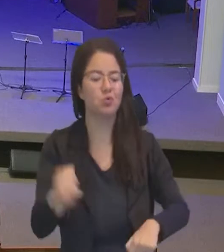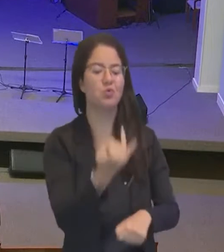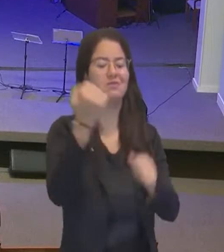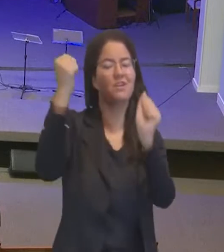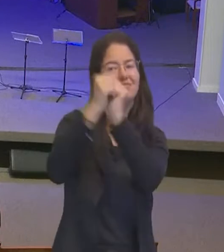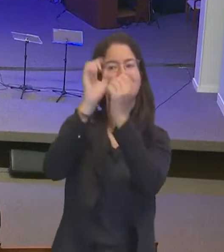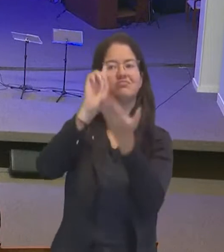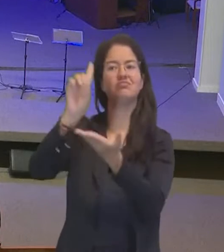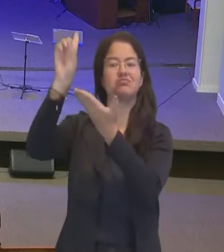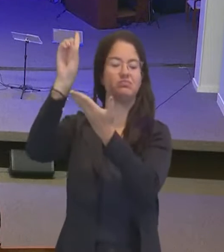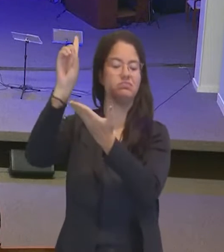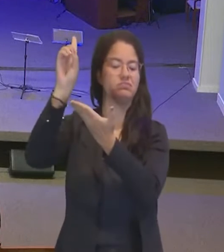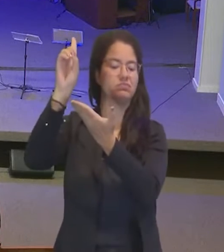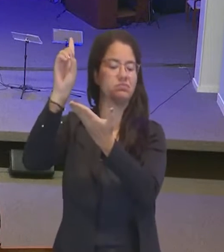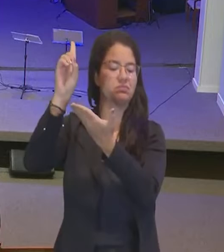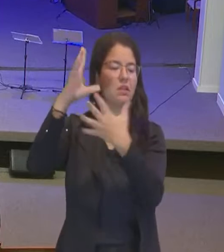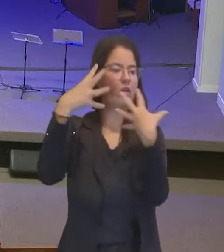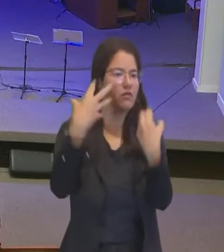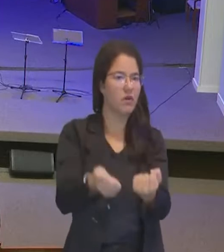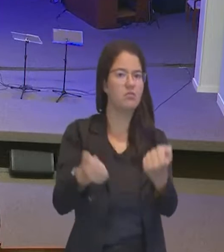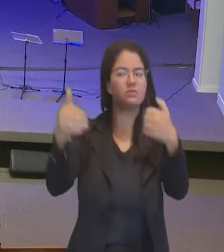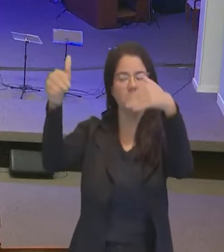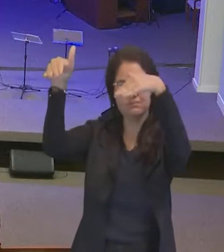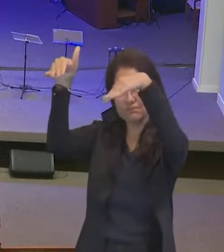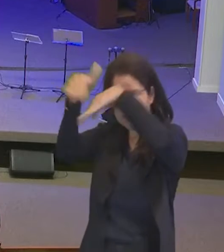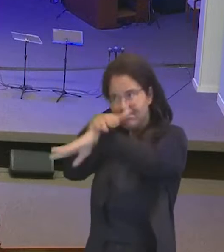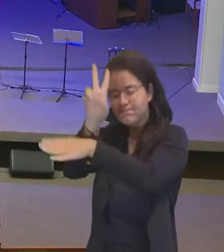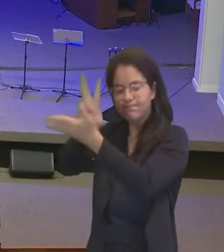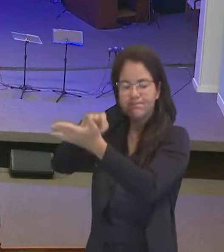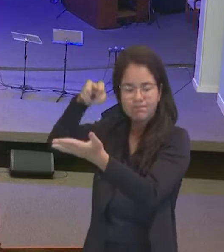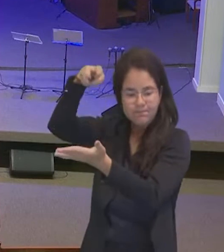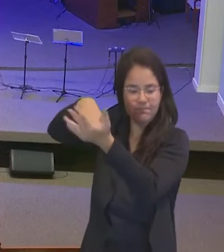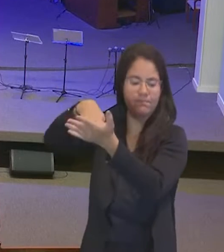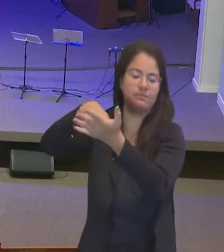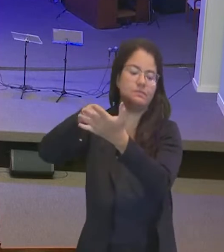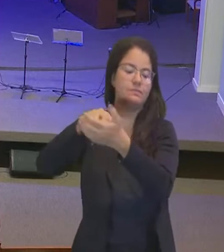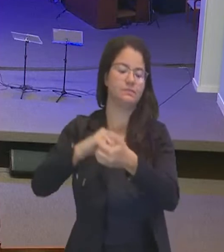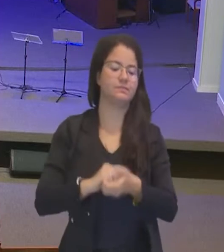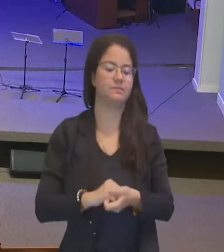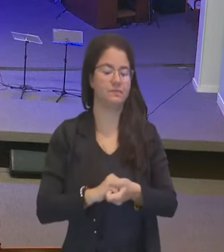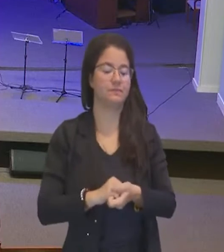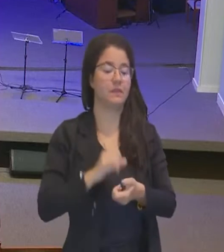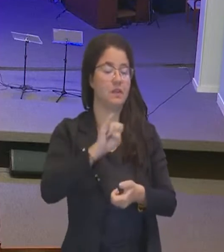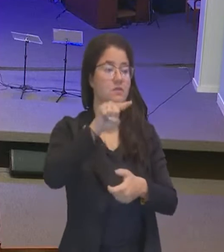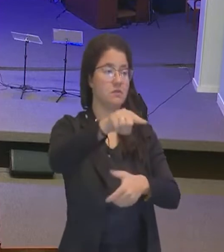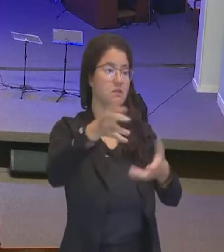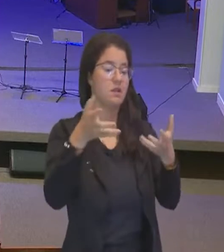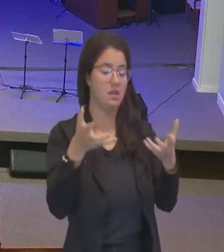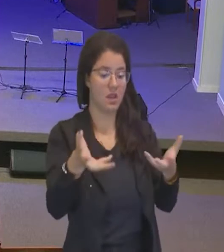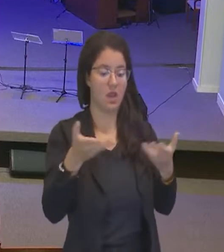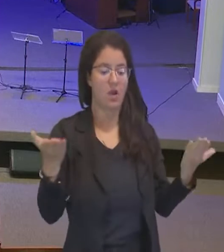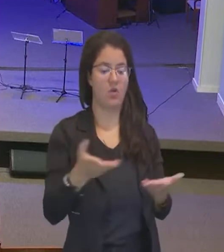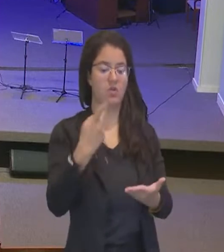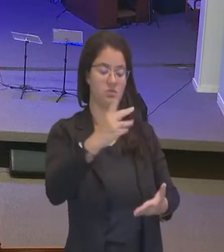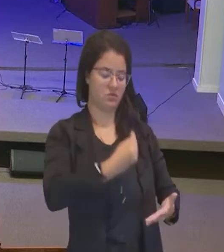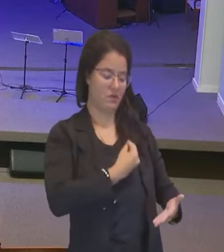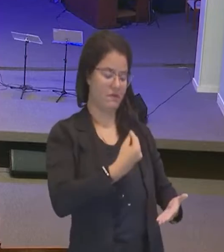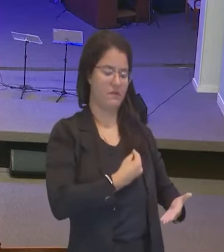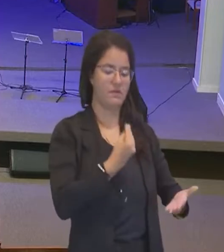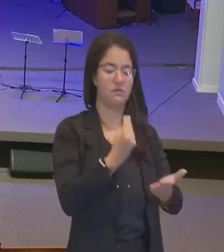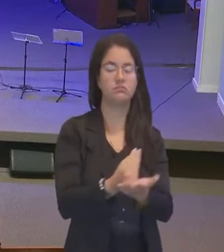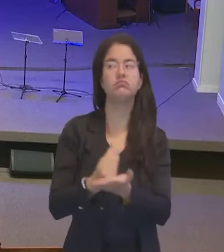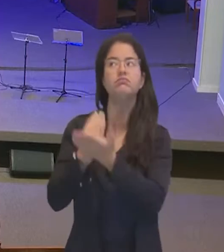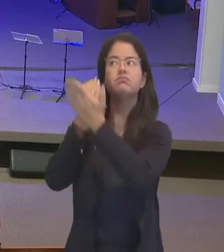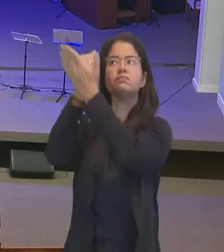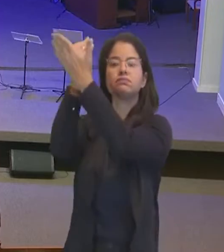vida a Jesus. Vamos curvar as nossas cabeças. E se você deseja agora entregar a sua vida a Jesus,